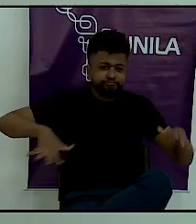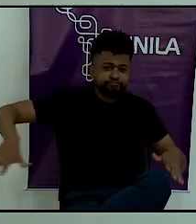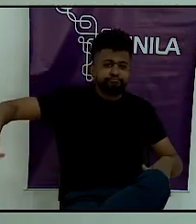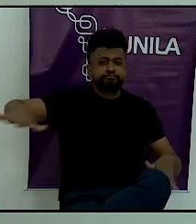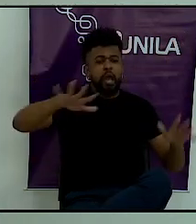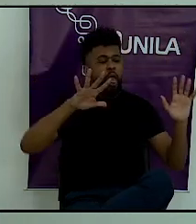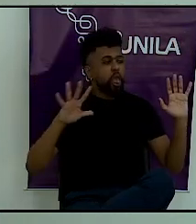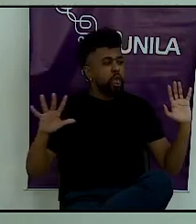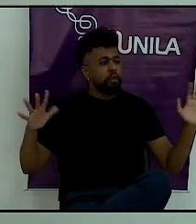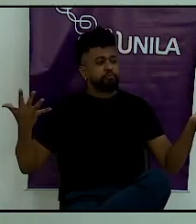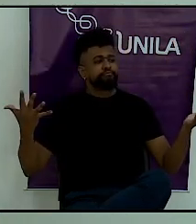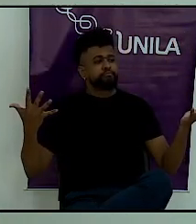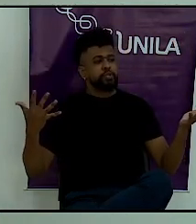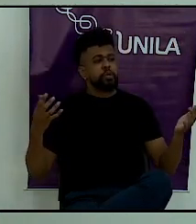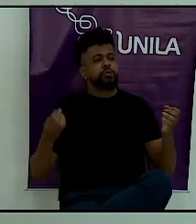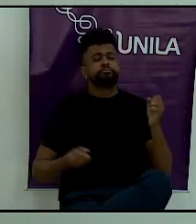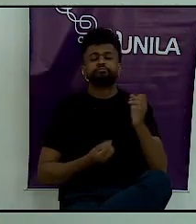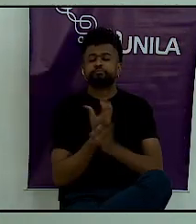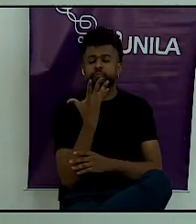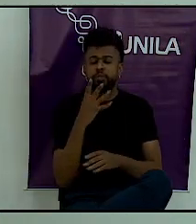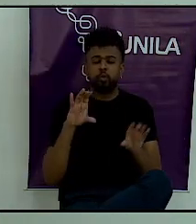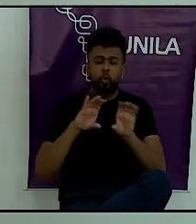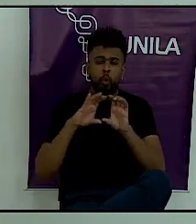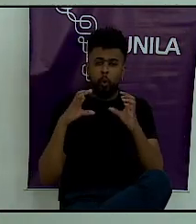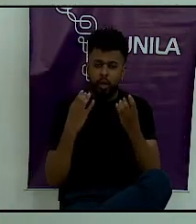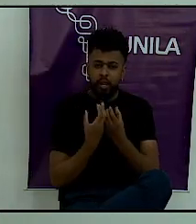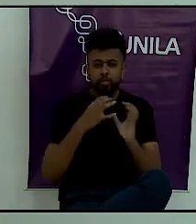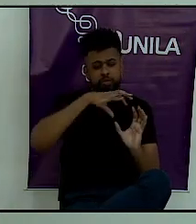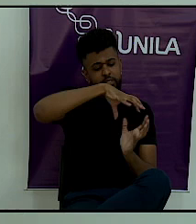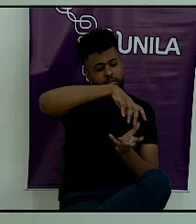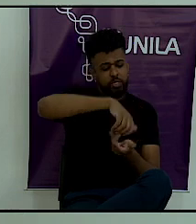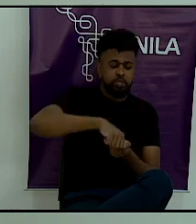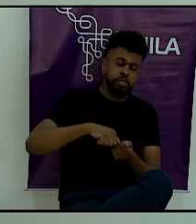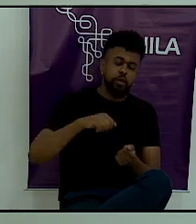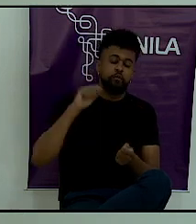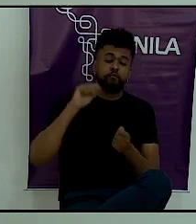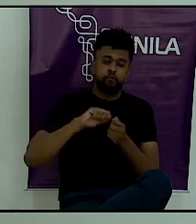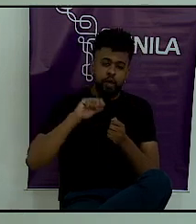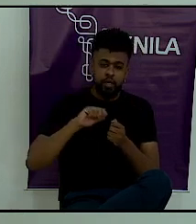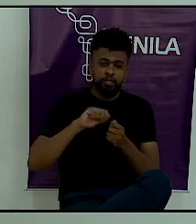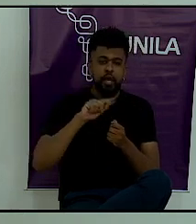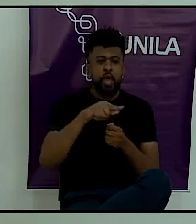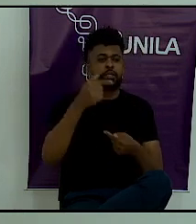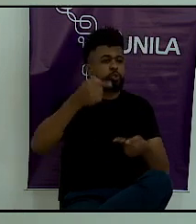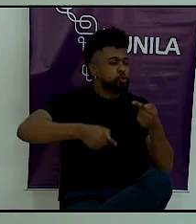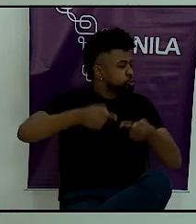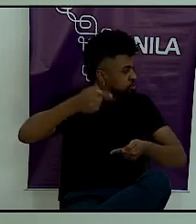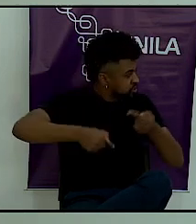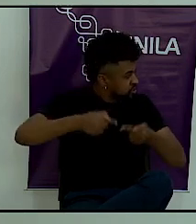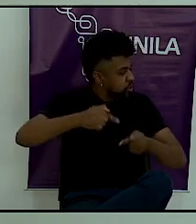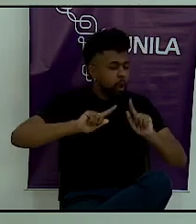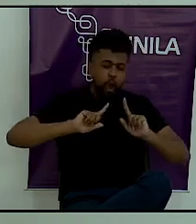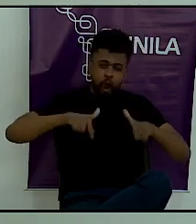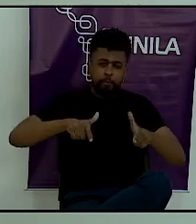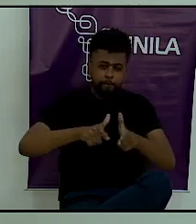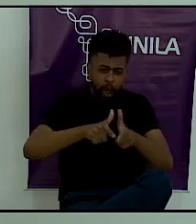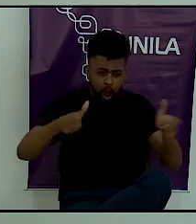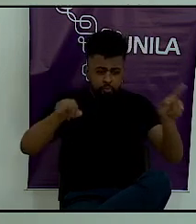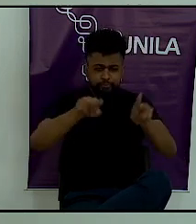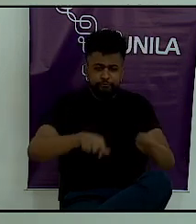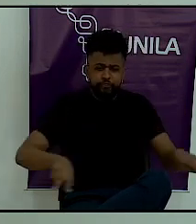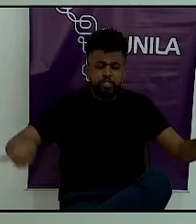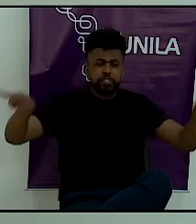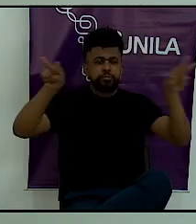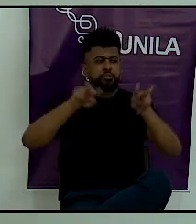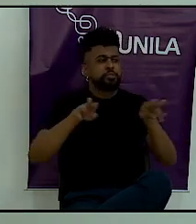evento com a realização do Congresso Internacional, faz com que essas discussões ganhem maior